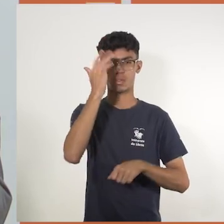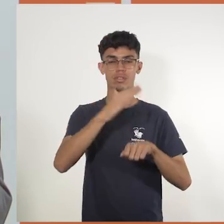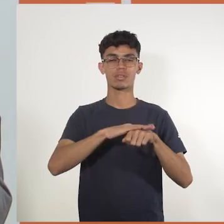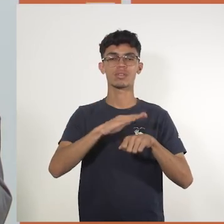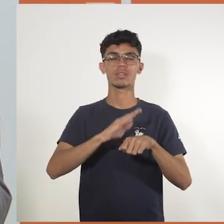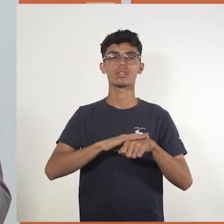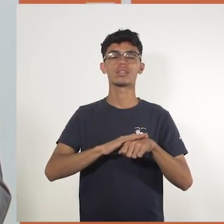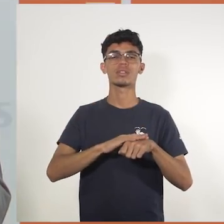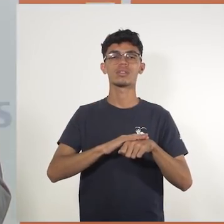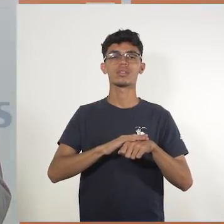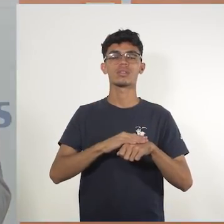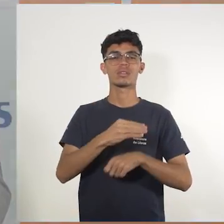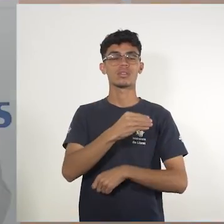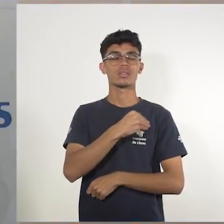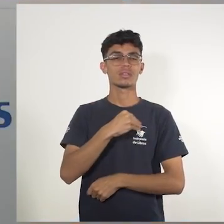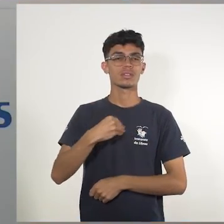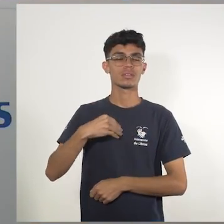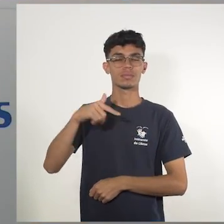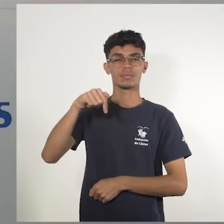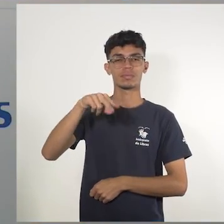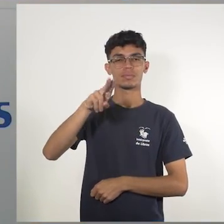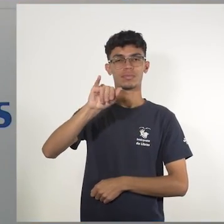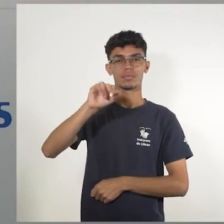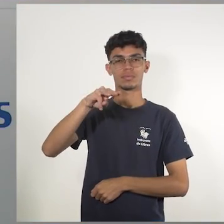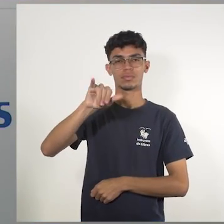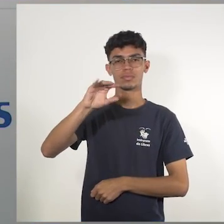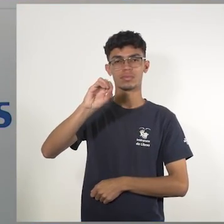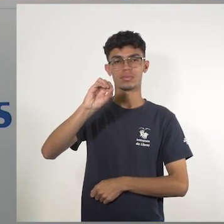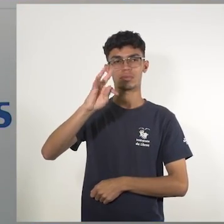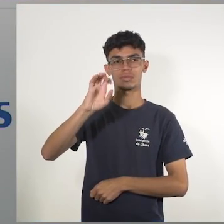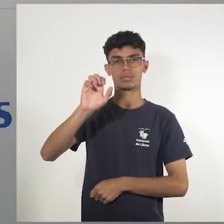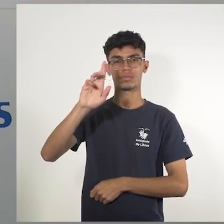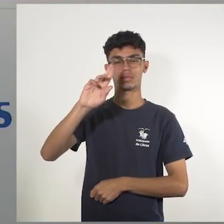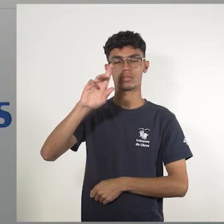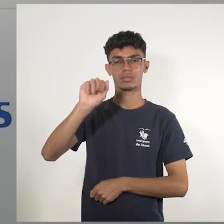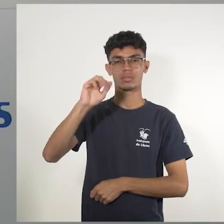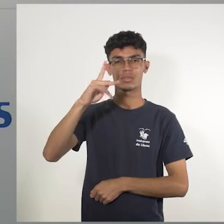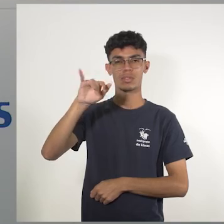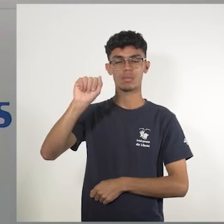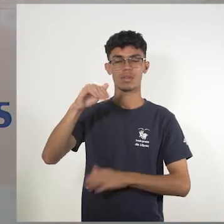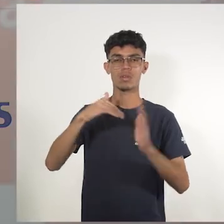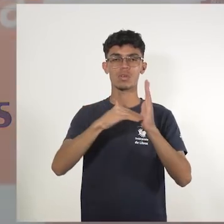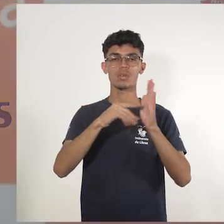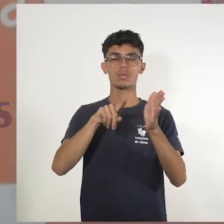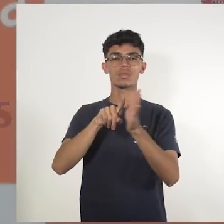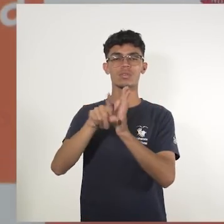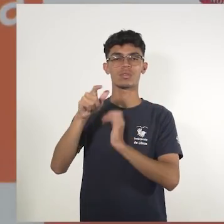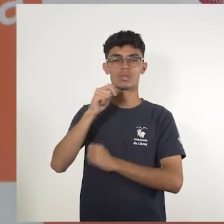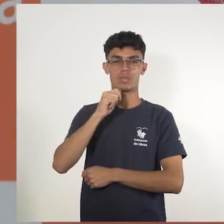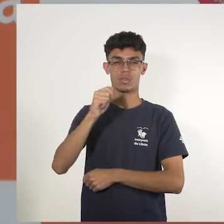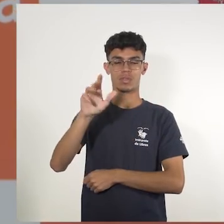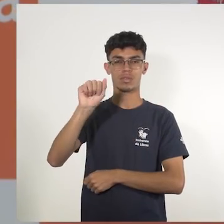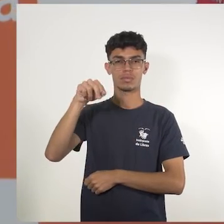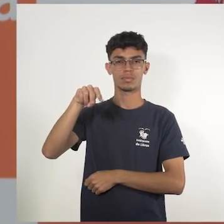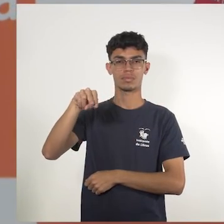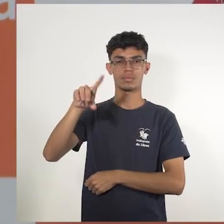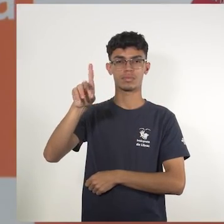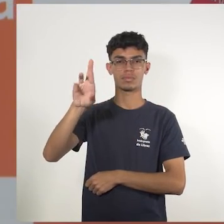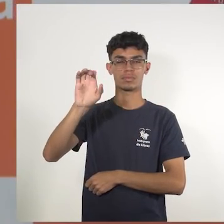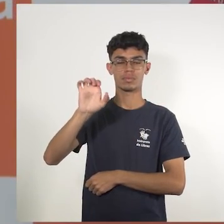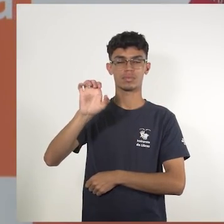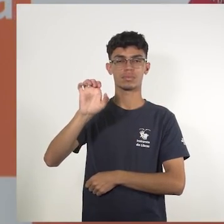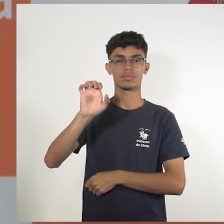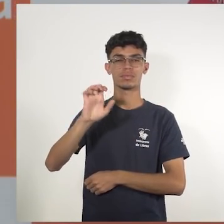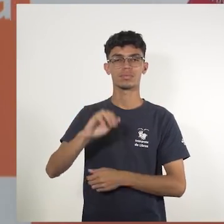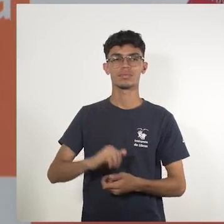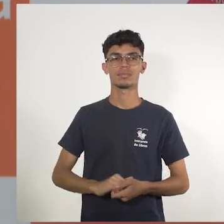quimioterapia. Vamos à nossa última pergunta dessa coletiva, o jornalista André Vieira, do Metro Jornal.